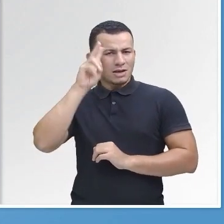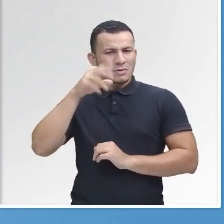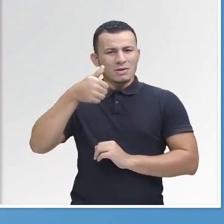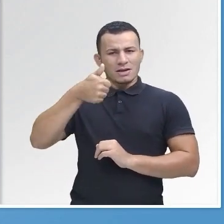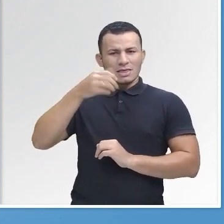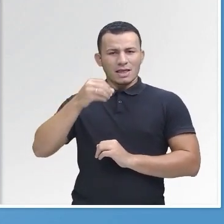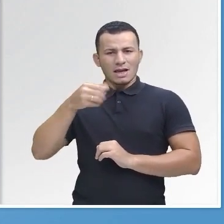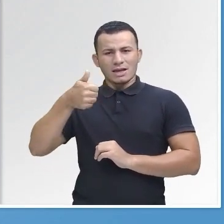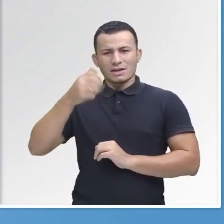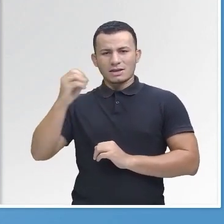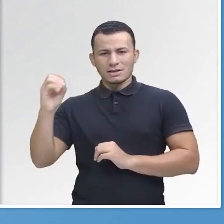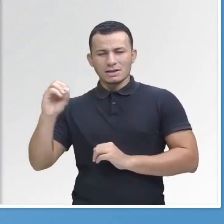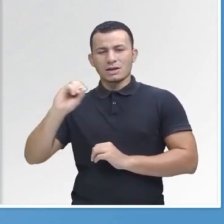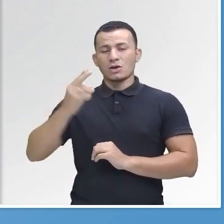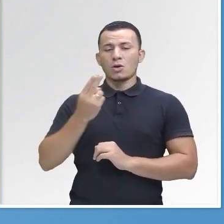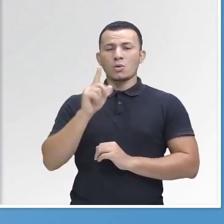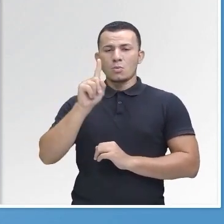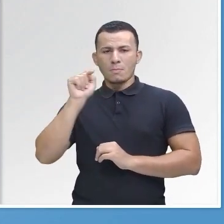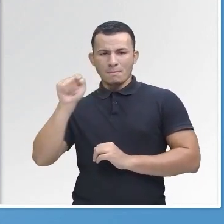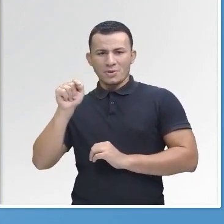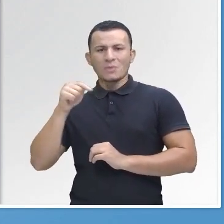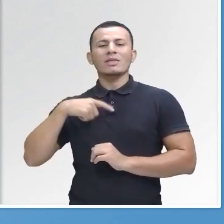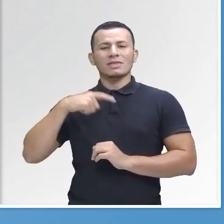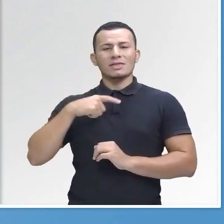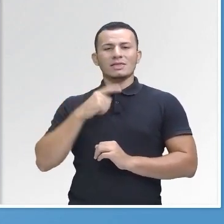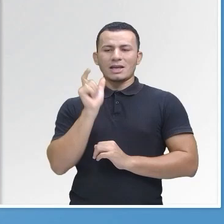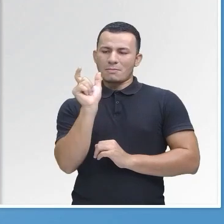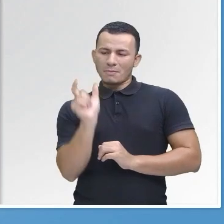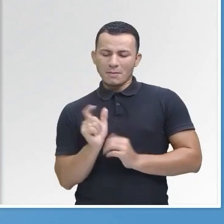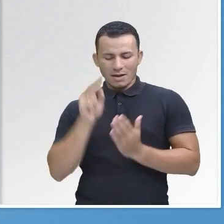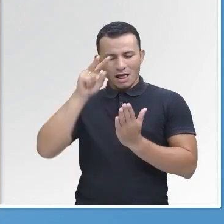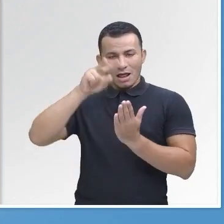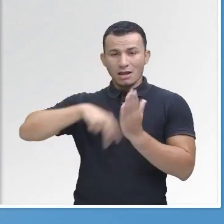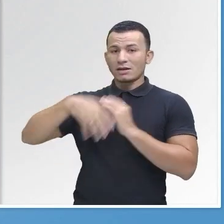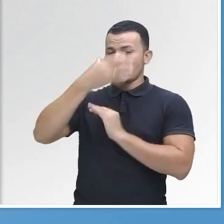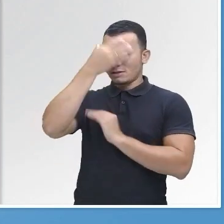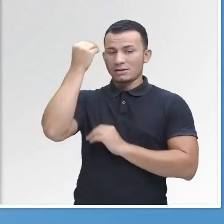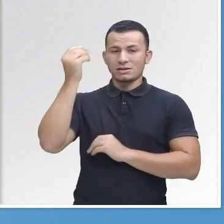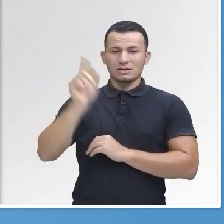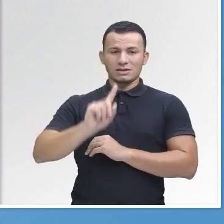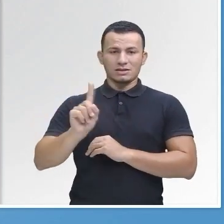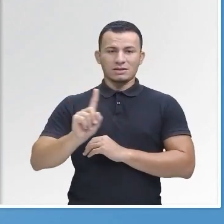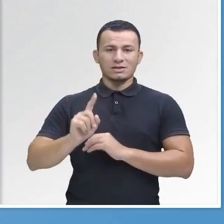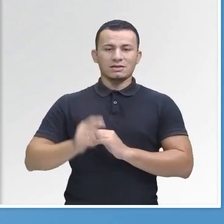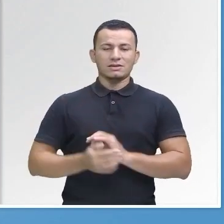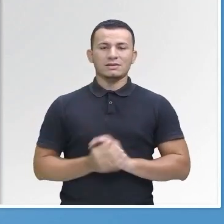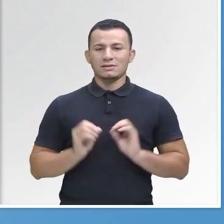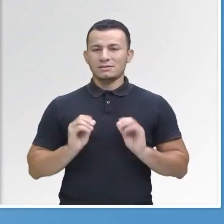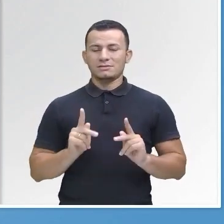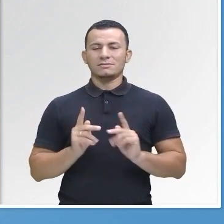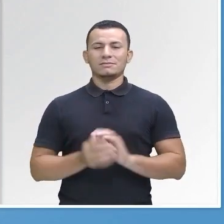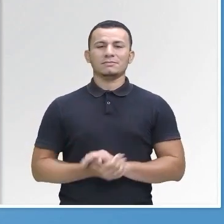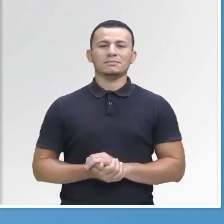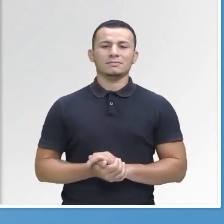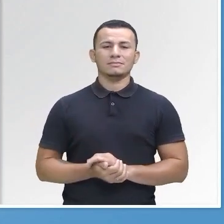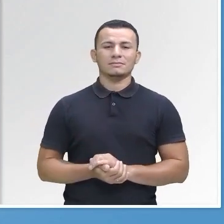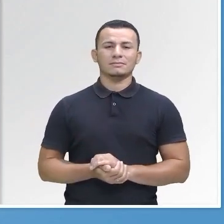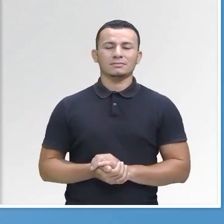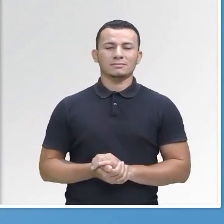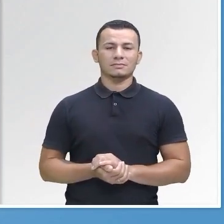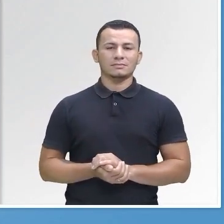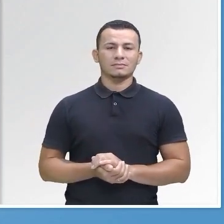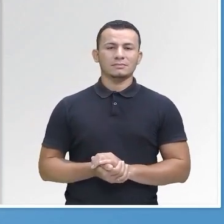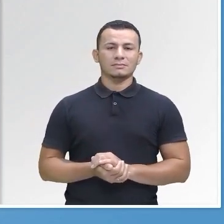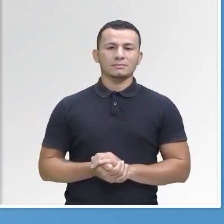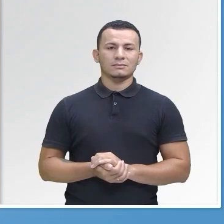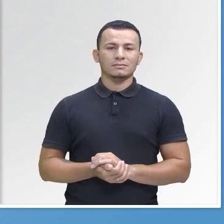Décimo, centésimo e milésimo, tá certo? Não esqueça disso, ok? De olho na tela. Muito bem. E aí,